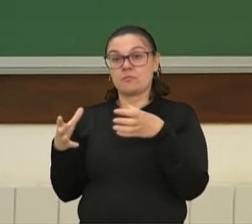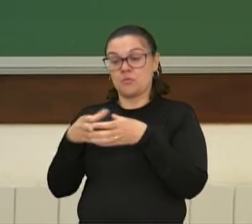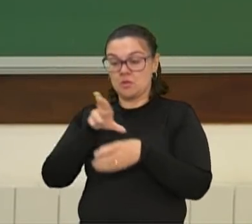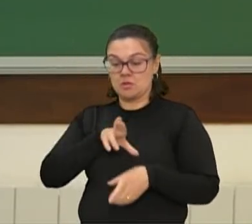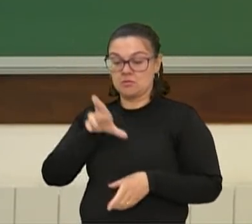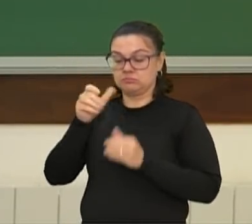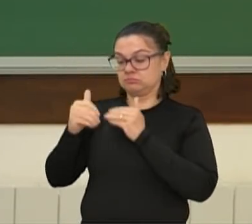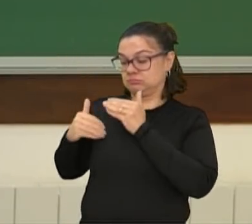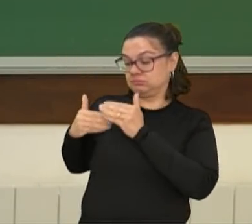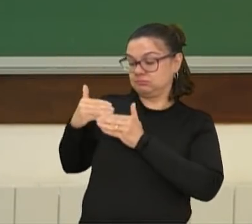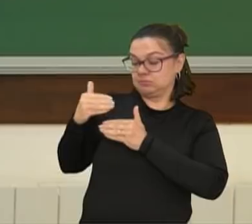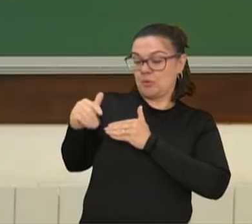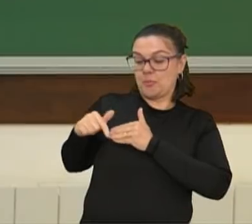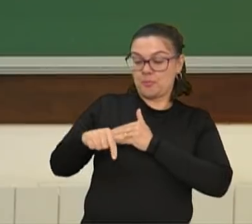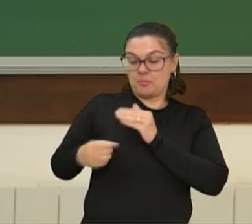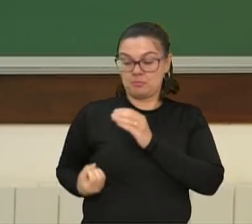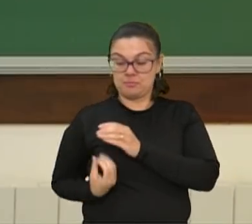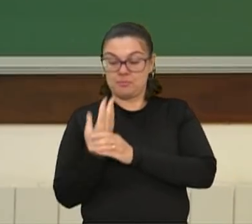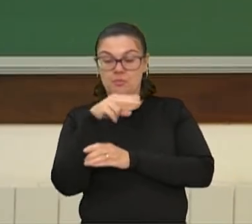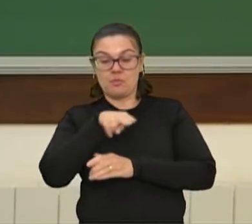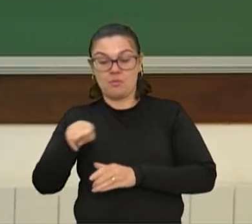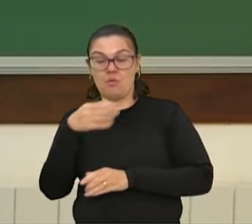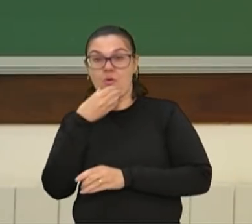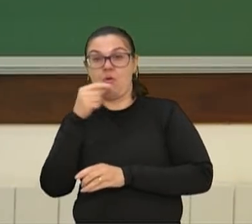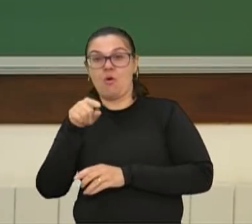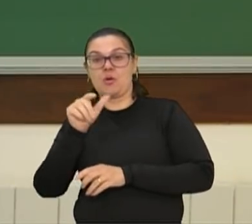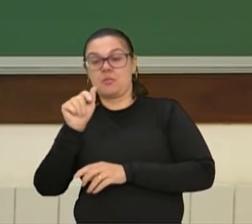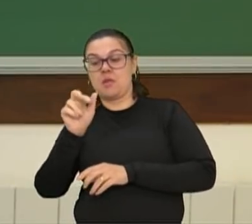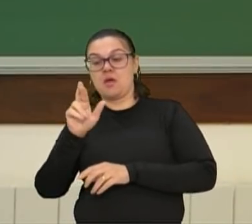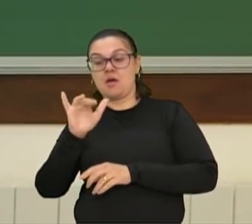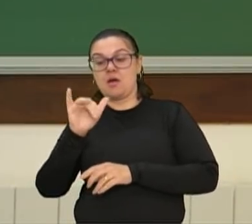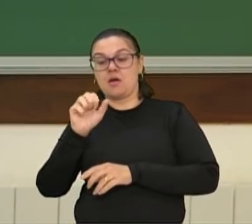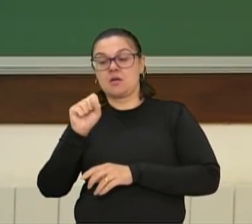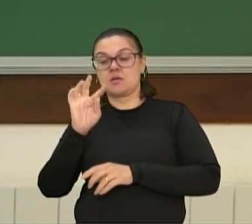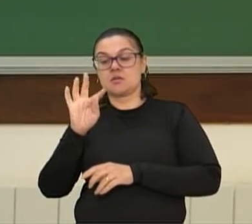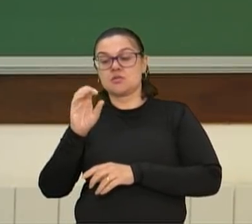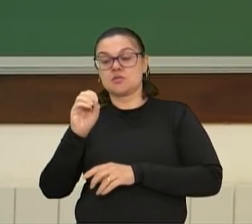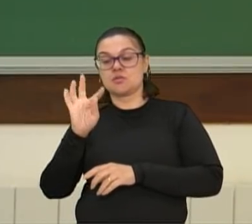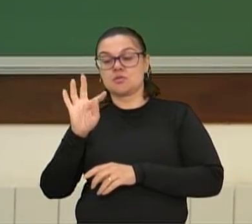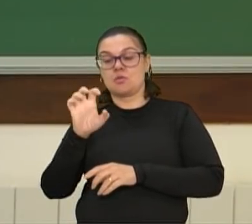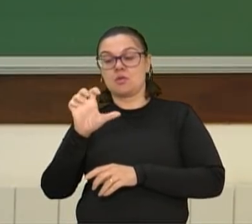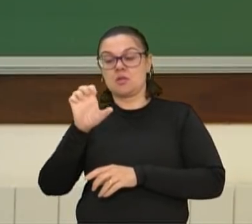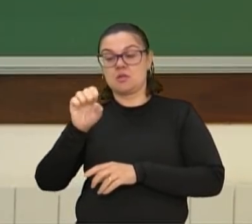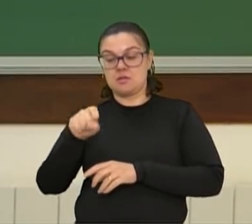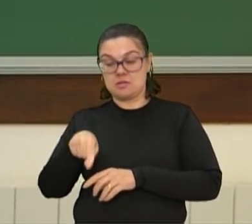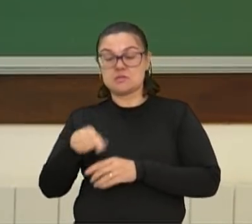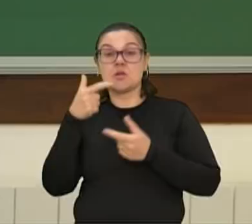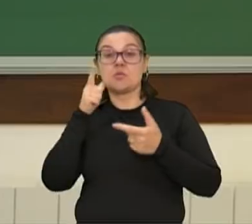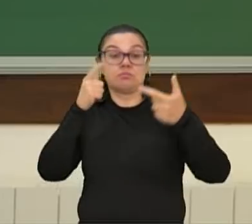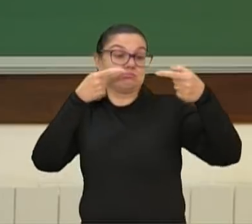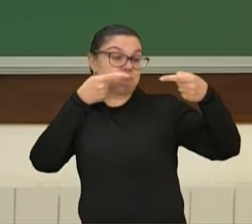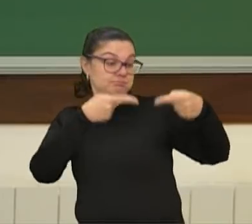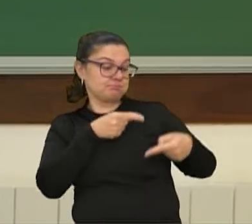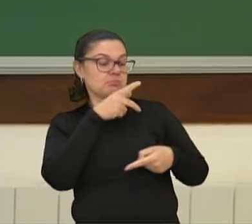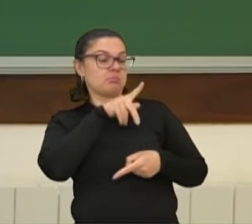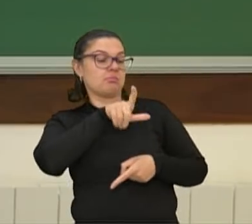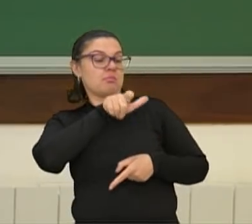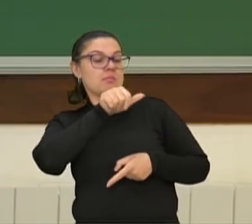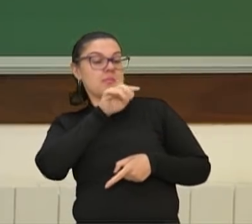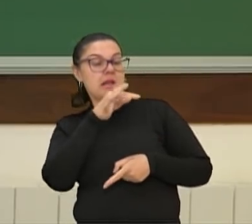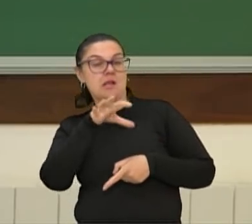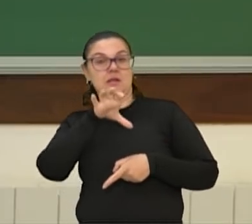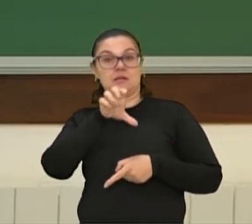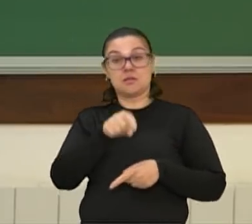a ser desenvolvida em cima do Aristóteles. Aí você lembra, Aristóteles pôde combater Platão. Portanto,